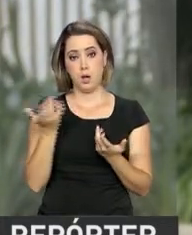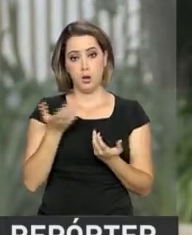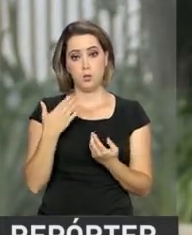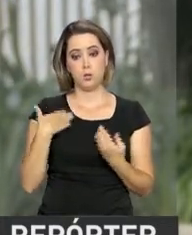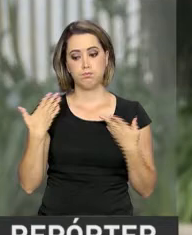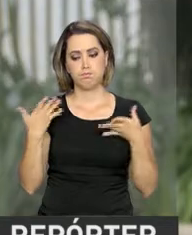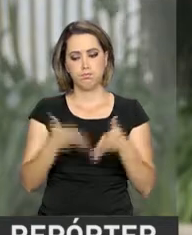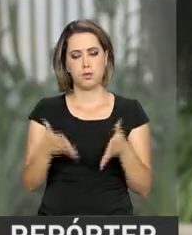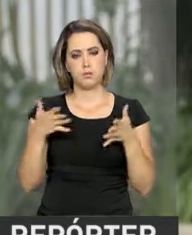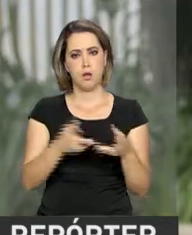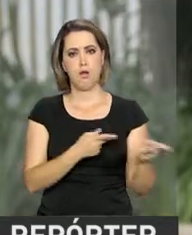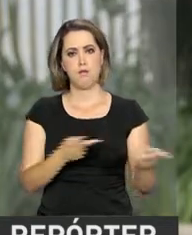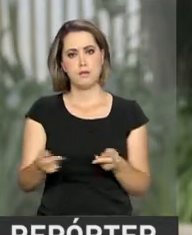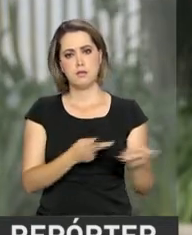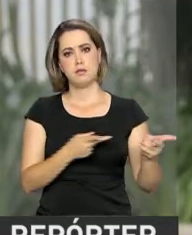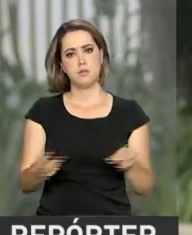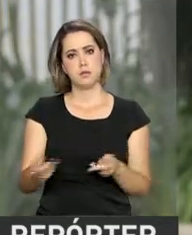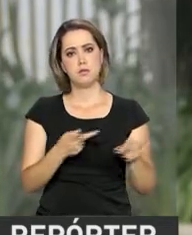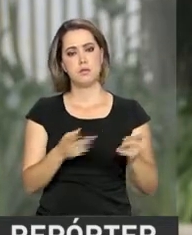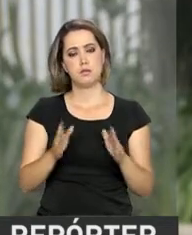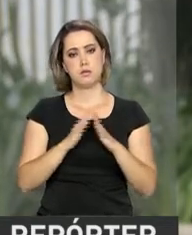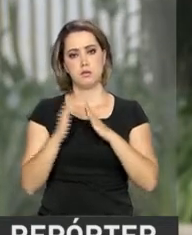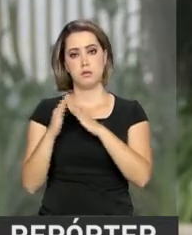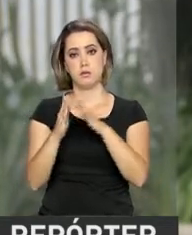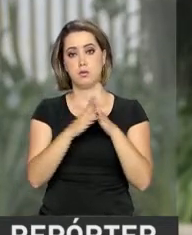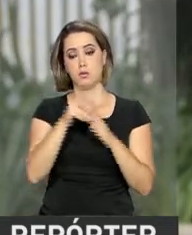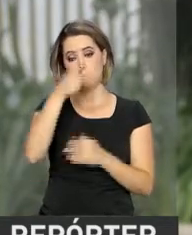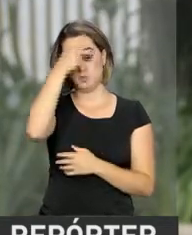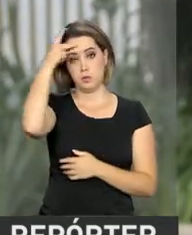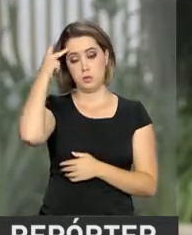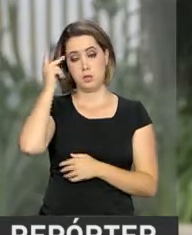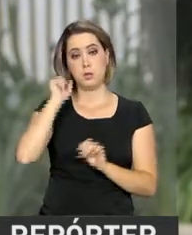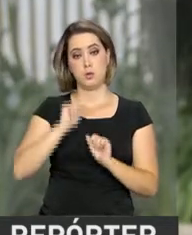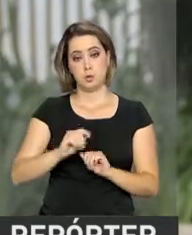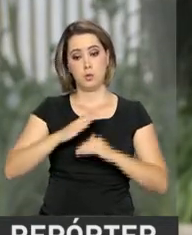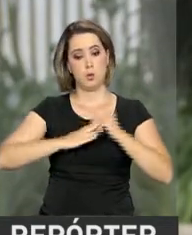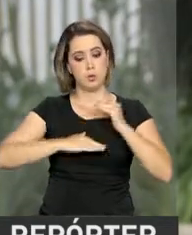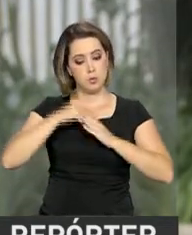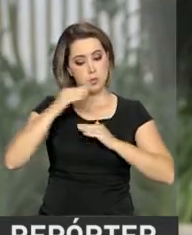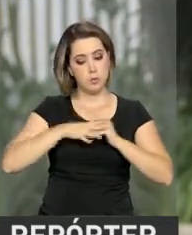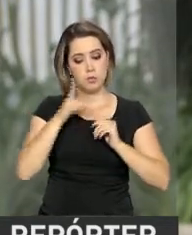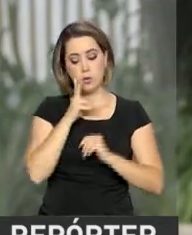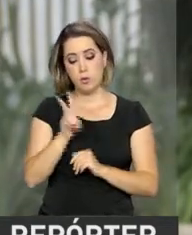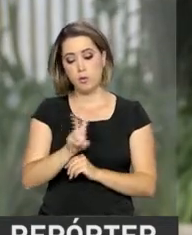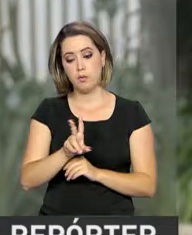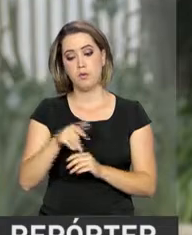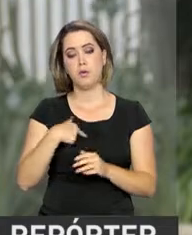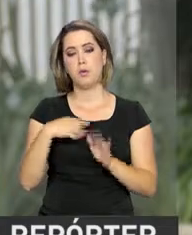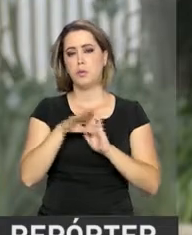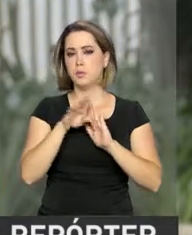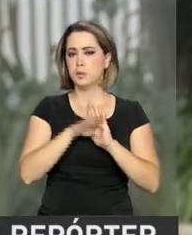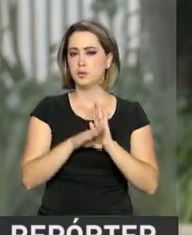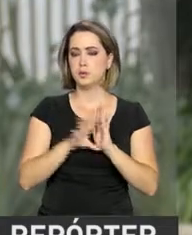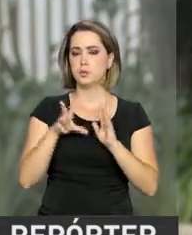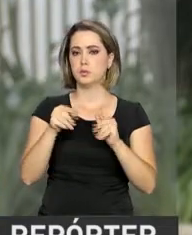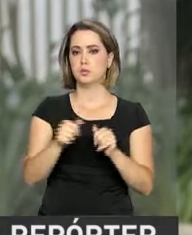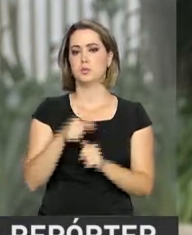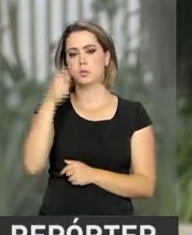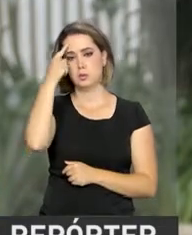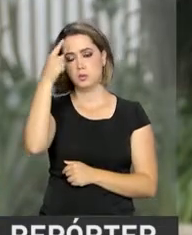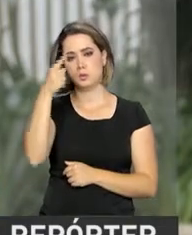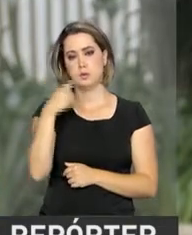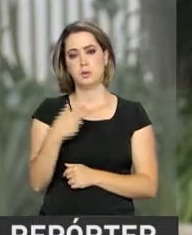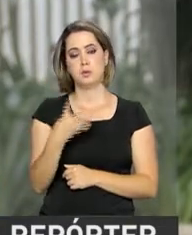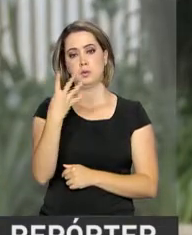as visitas às residências onde profissionais capacitados vão acompanhar a execução do programa a idéia é alcançar